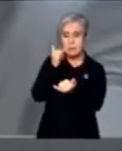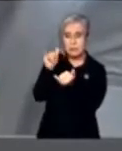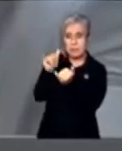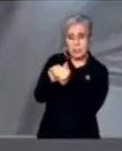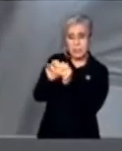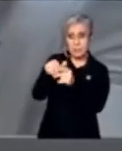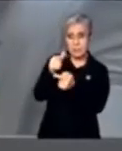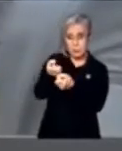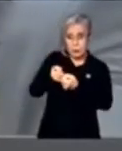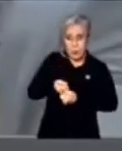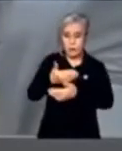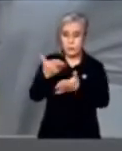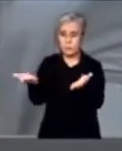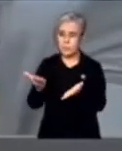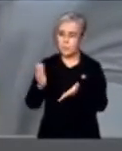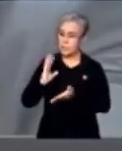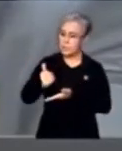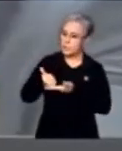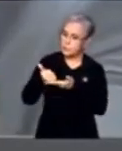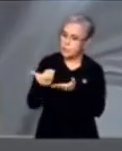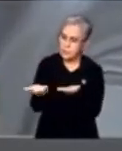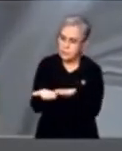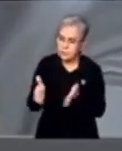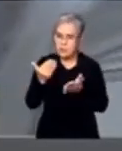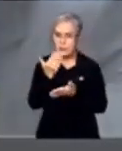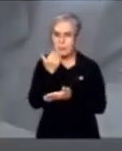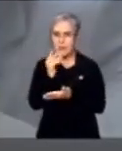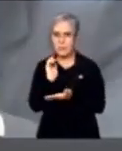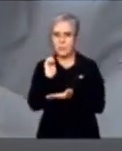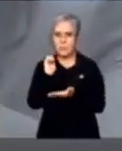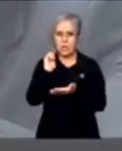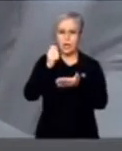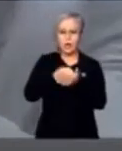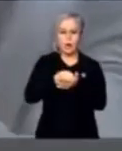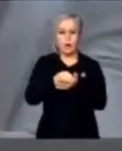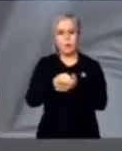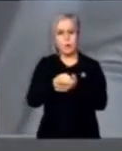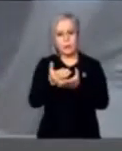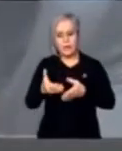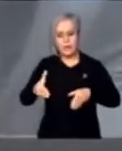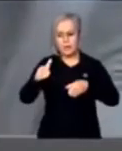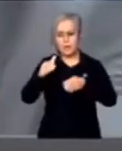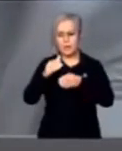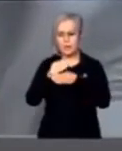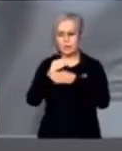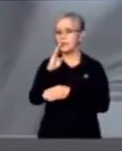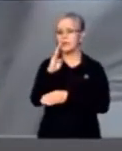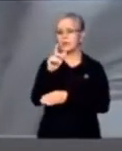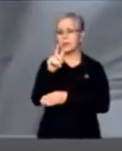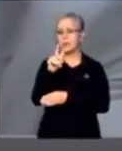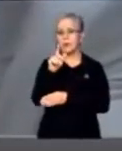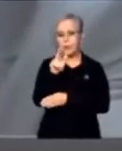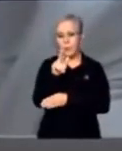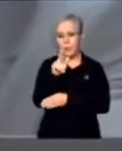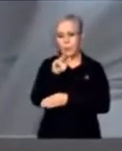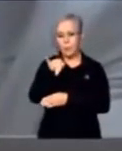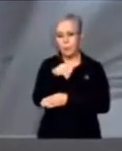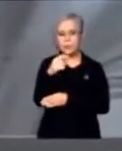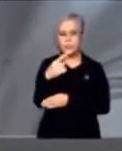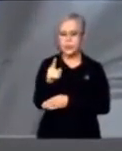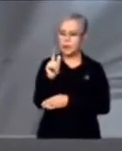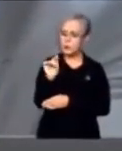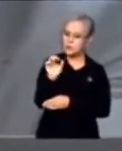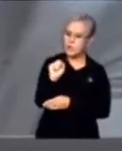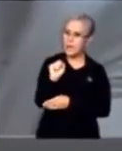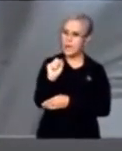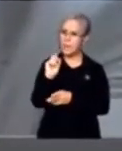básica, porque compra bujão, paga o enterro das pessoas e muitas vezes enterro de matanças que eles mesmos mandaram fazer. Porque paga a festa do